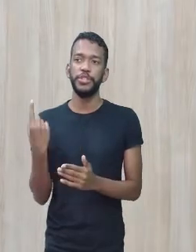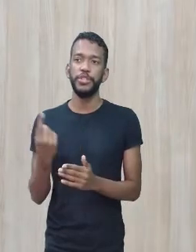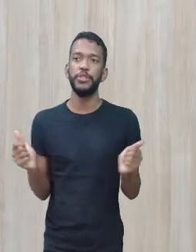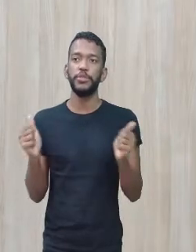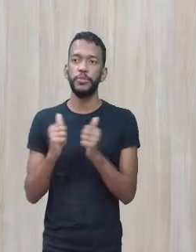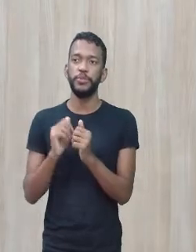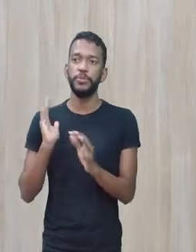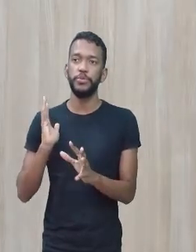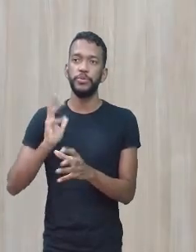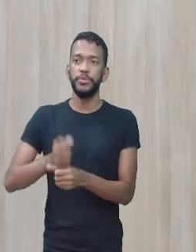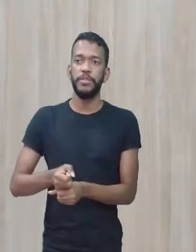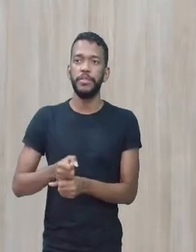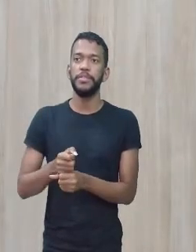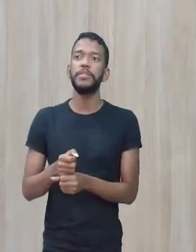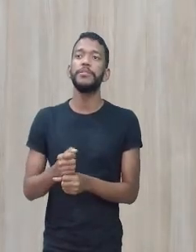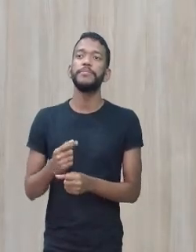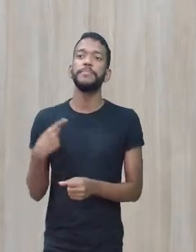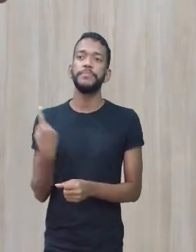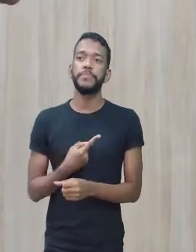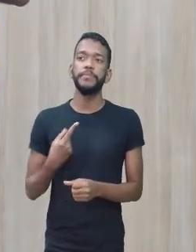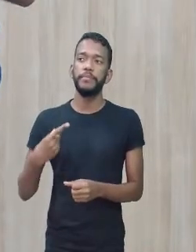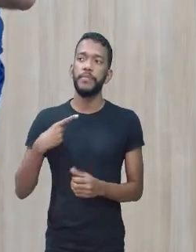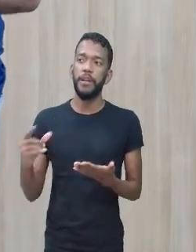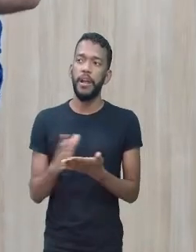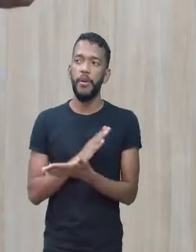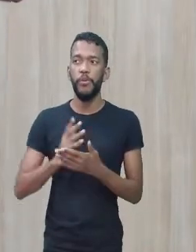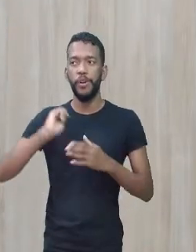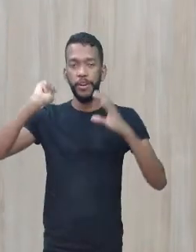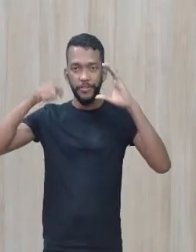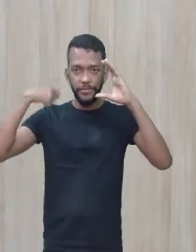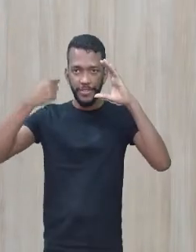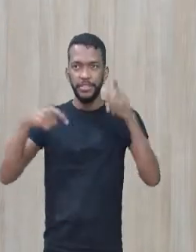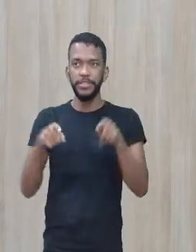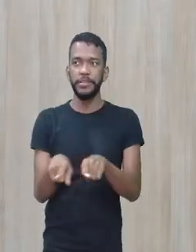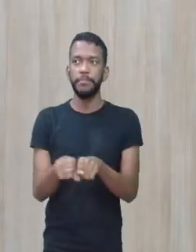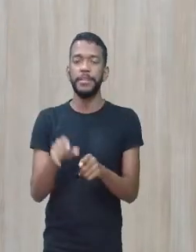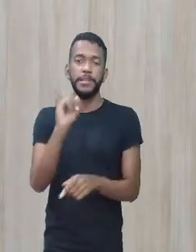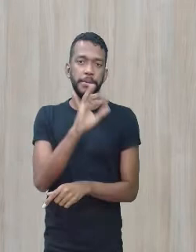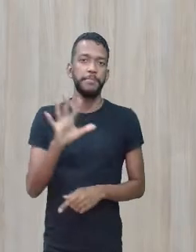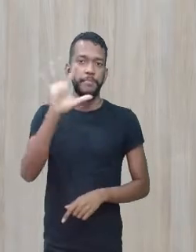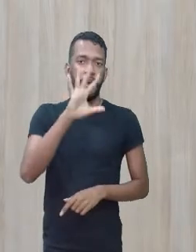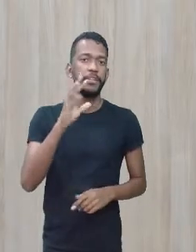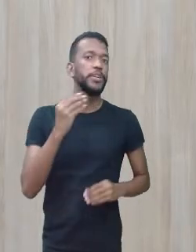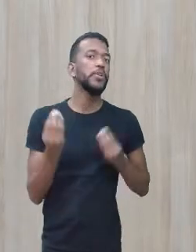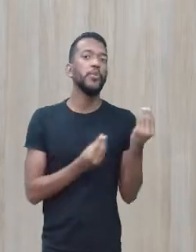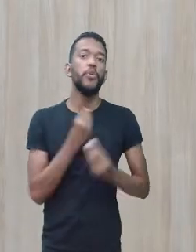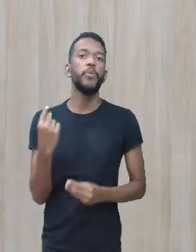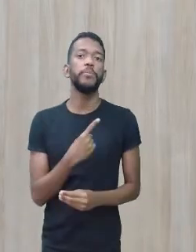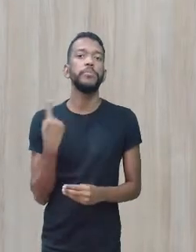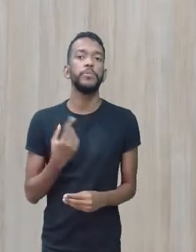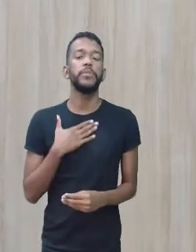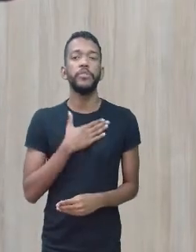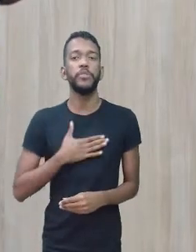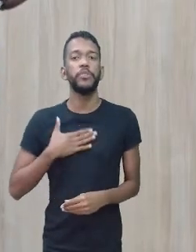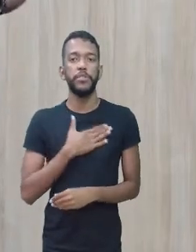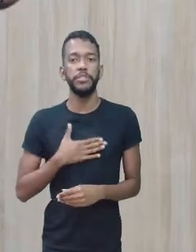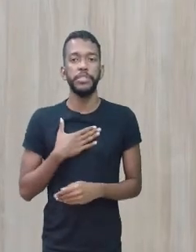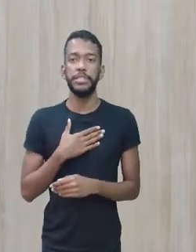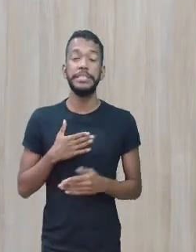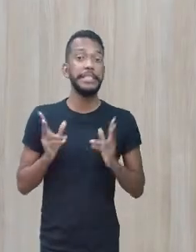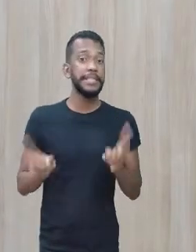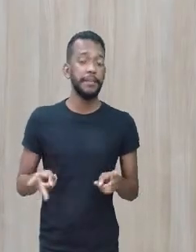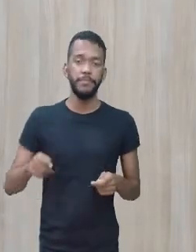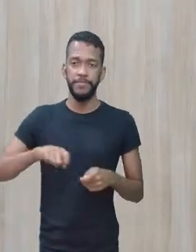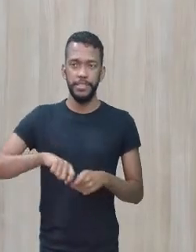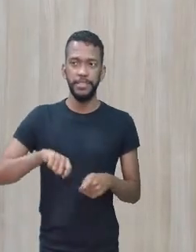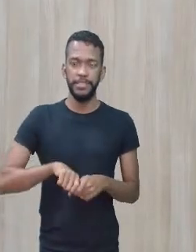aqui alguns vídeos e algumas imagens, como nós gostamos de fazer sempre. Porque, como eu